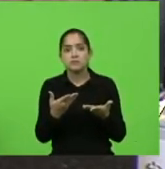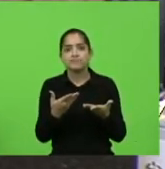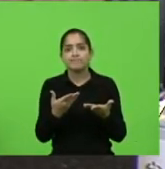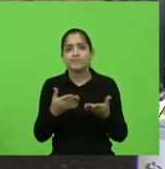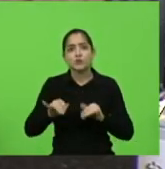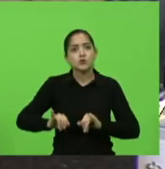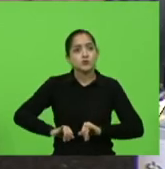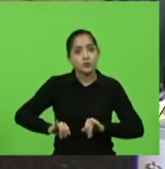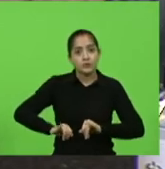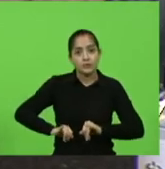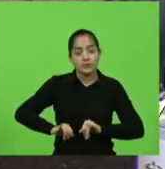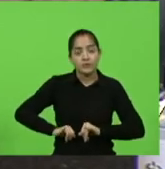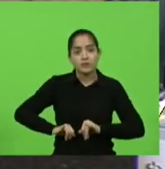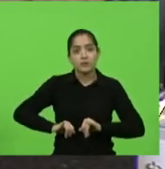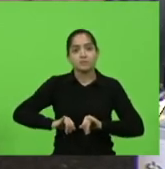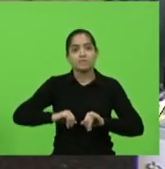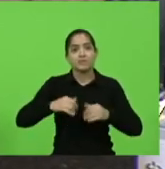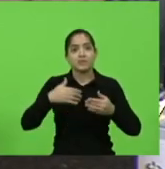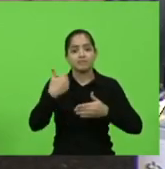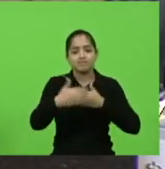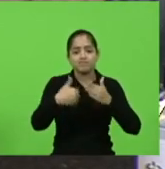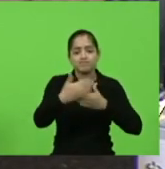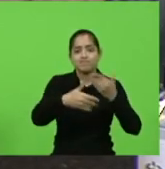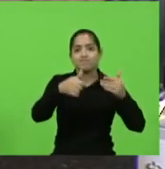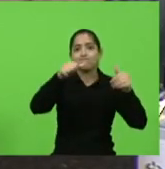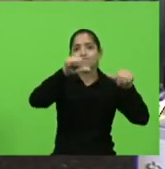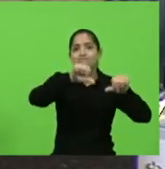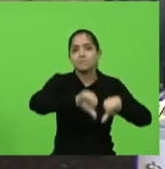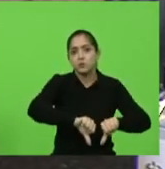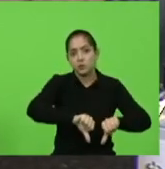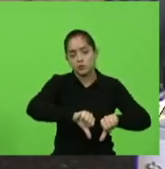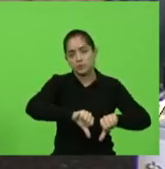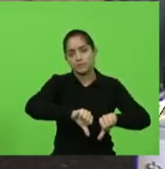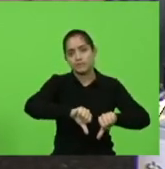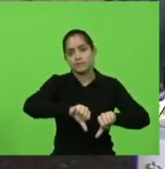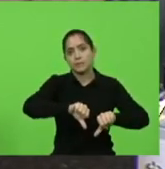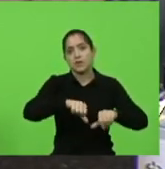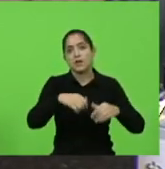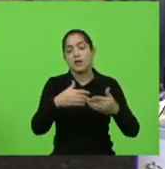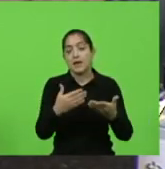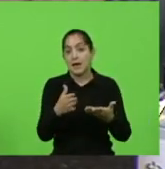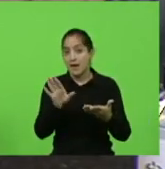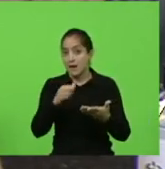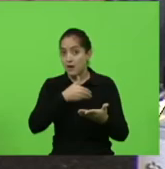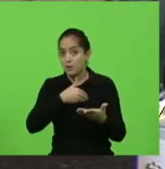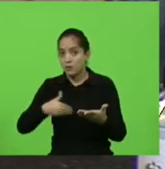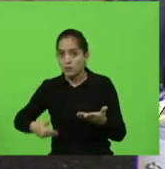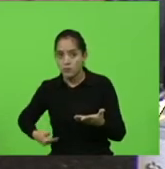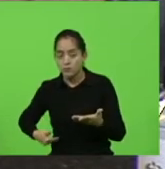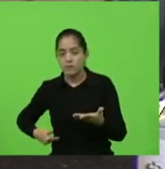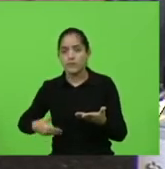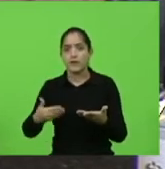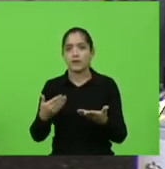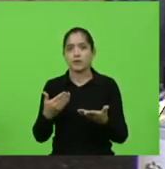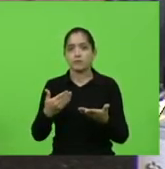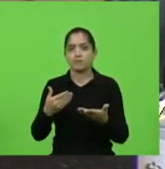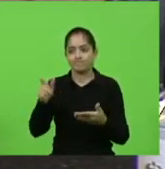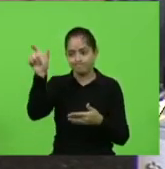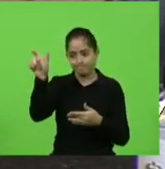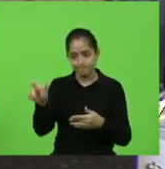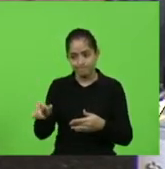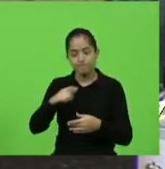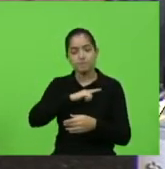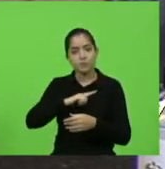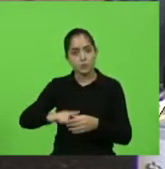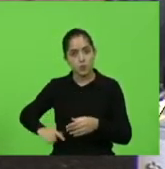porque piorou o estado do terminal pesqueiro. E aí o governo, naquele momento, o senhor Moisés foi até o